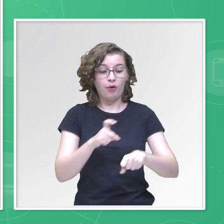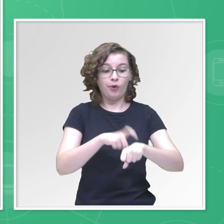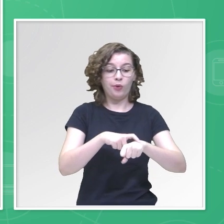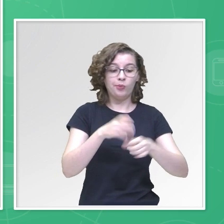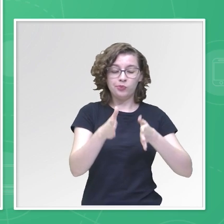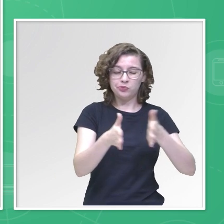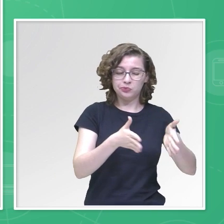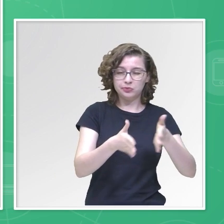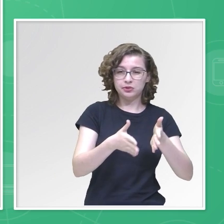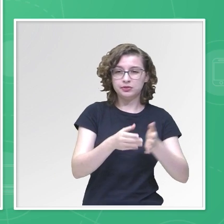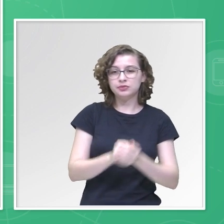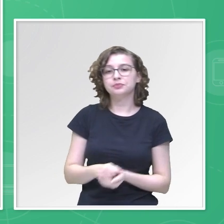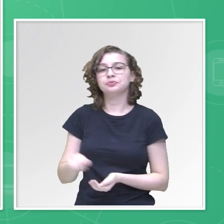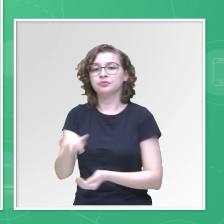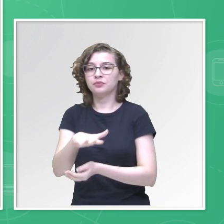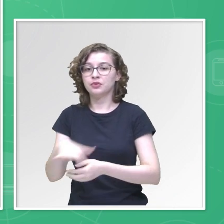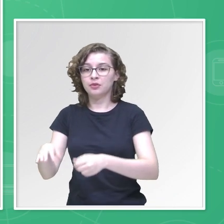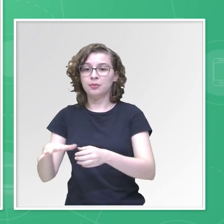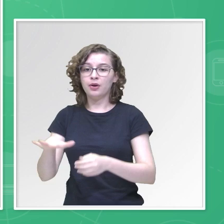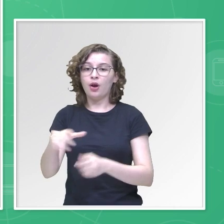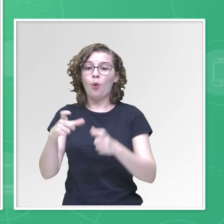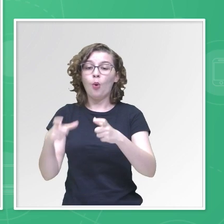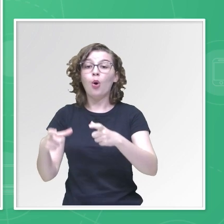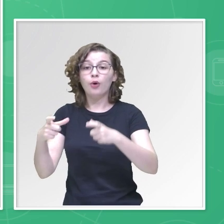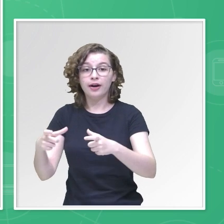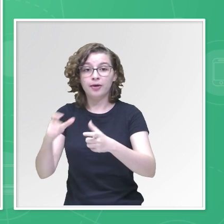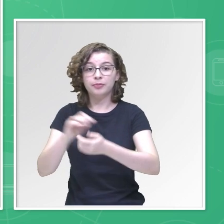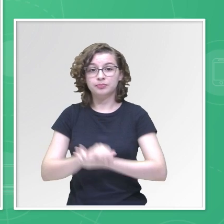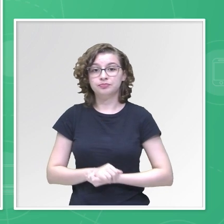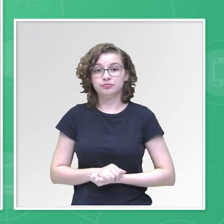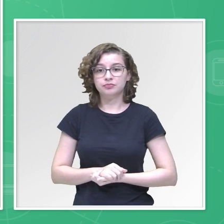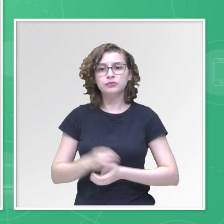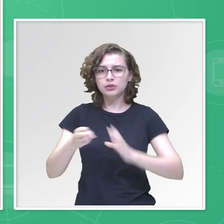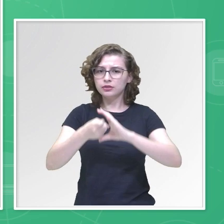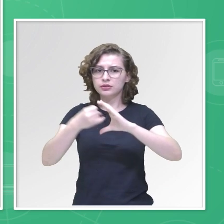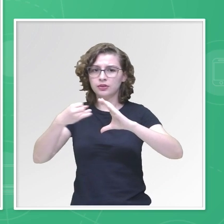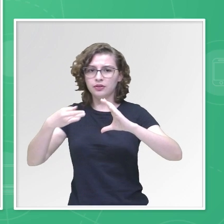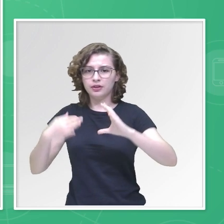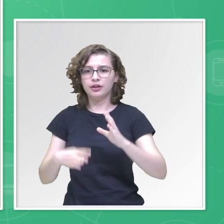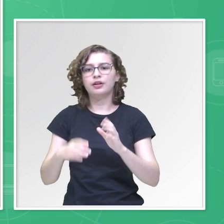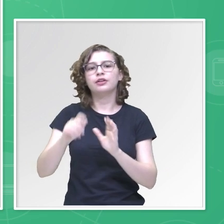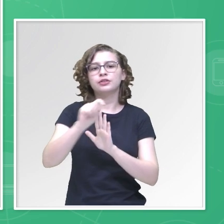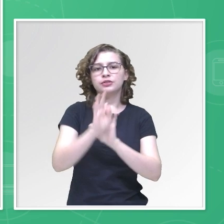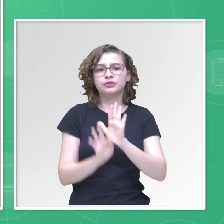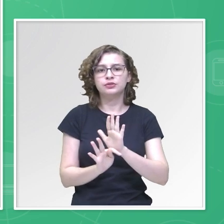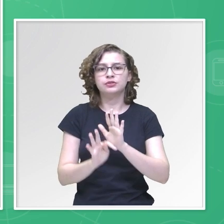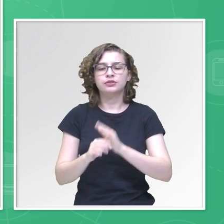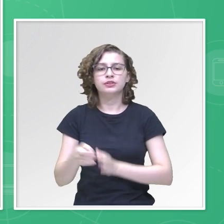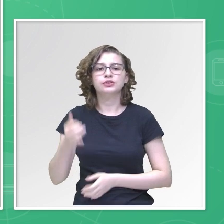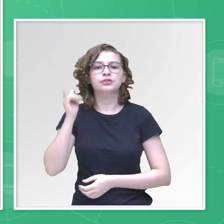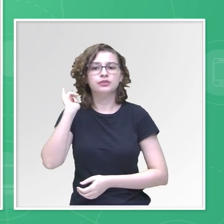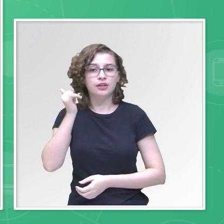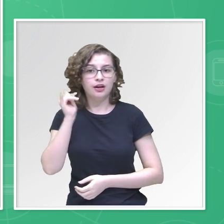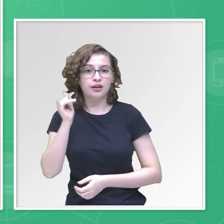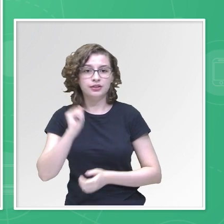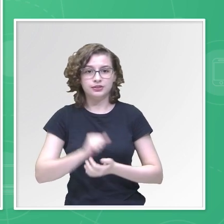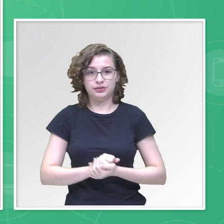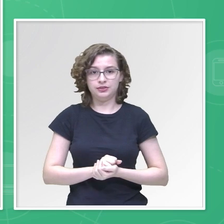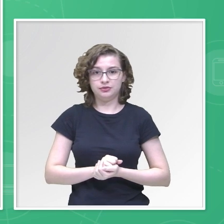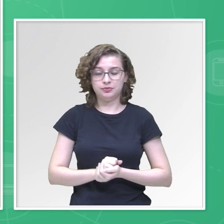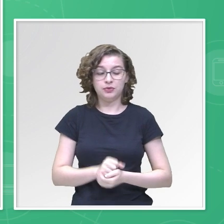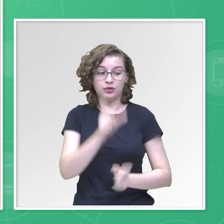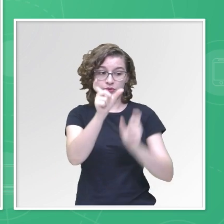né alguns elementos que compreende um texto narrativo nós temos personagens nós temos um tempo